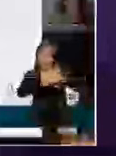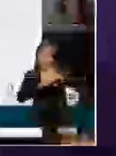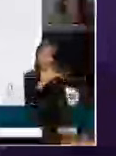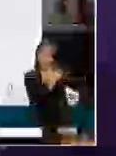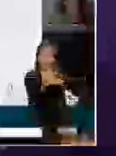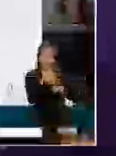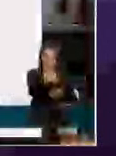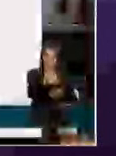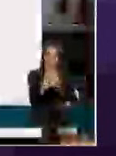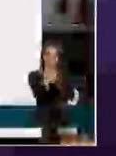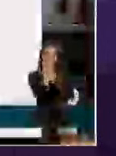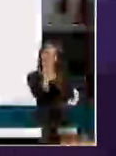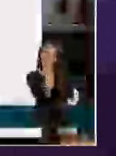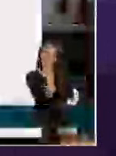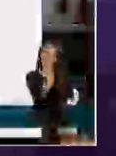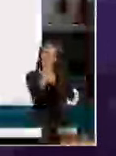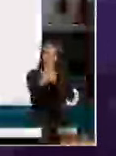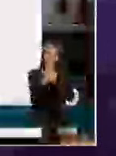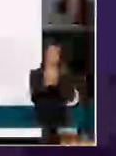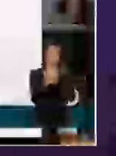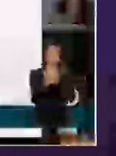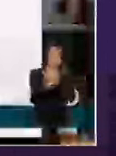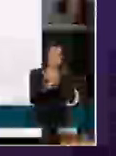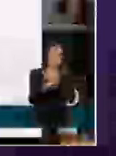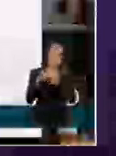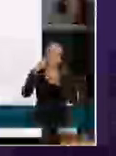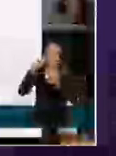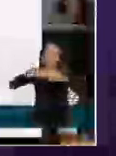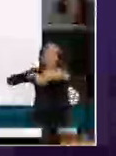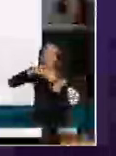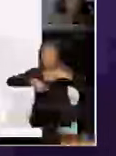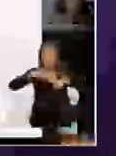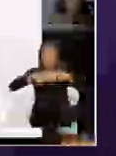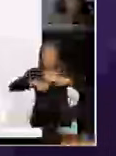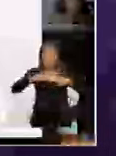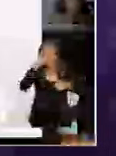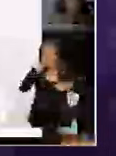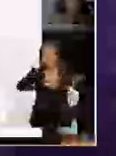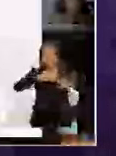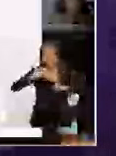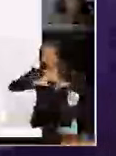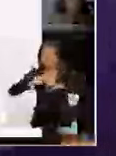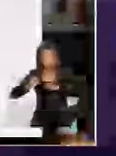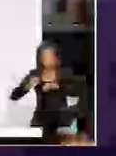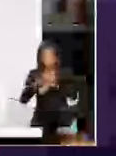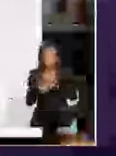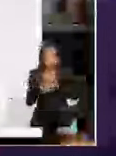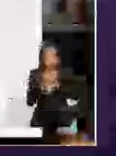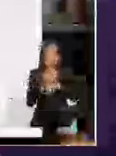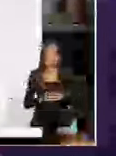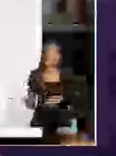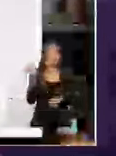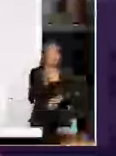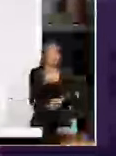modelo CIR. Lembrando que o modelo CIR analisa suscetíveis, infectados e resistentes.